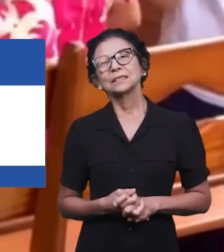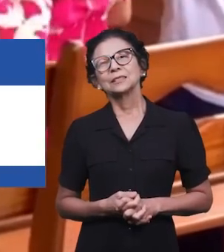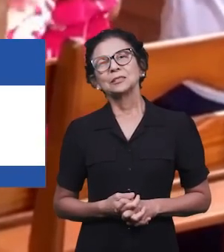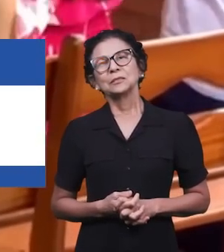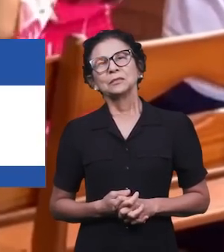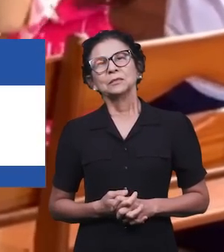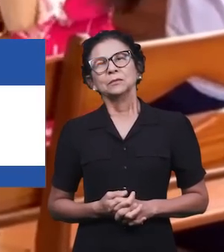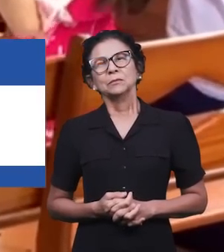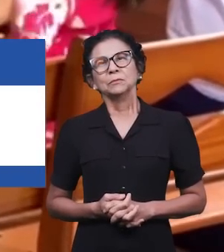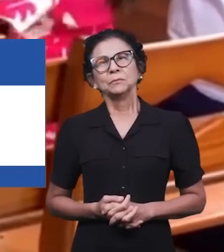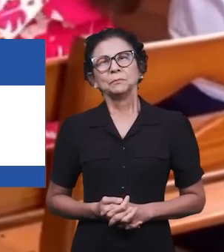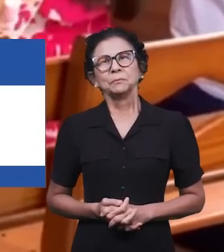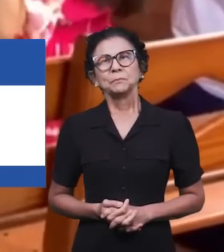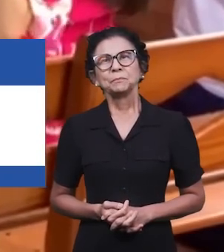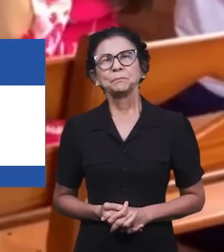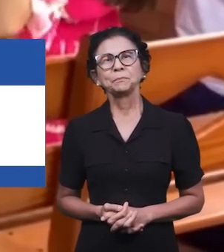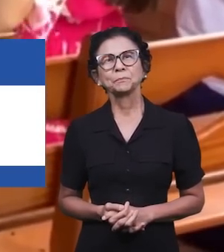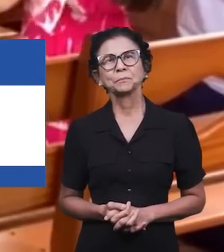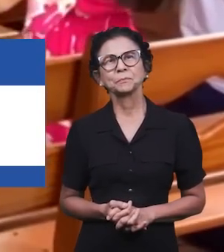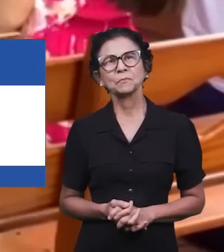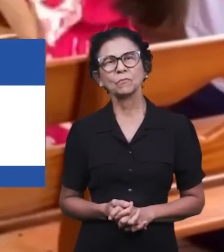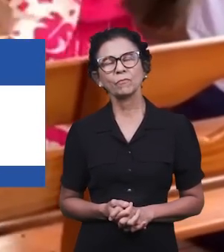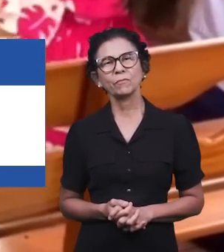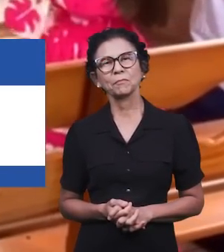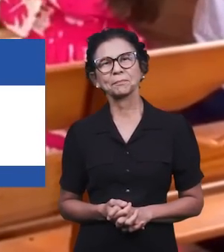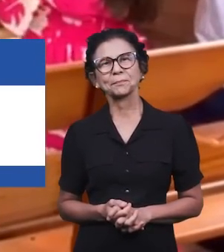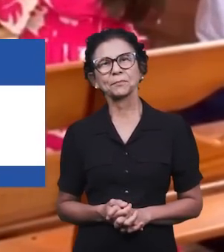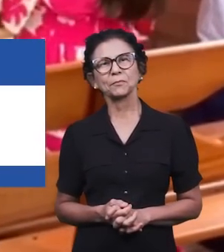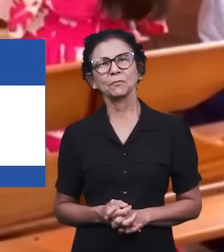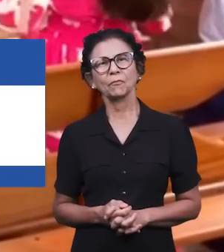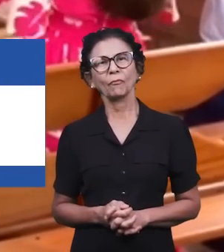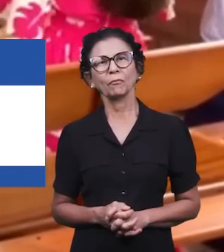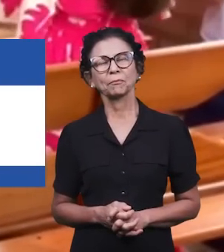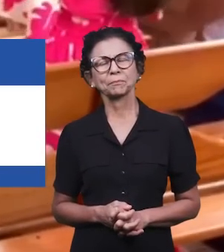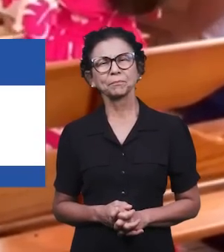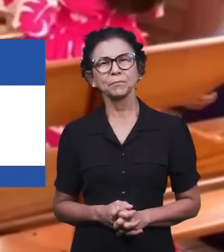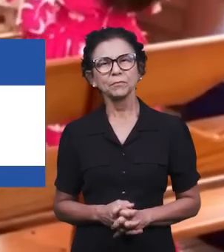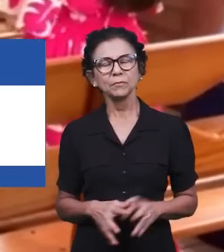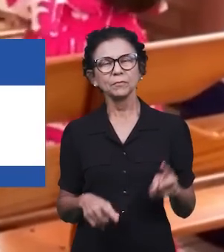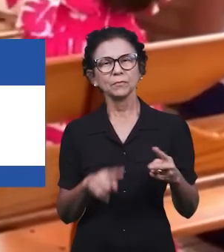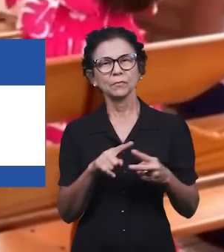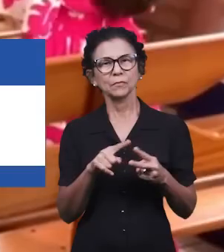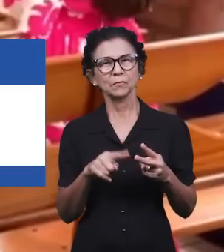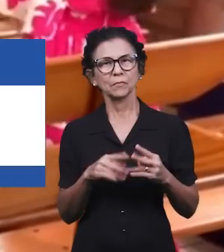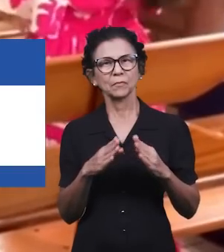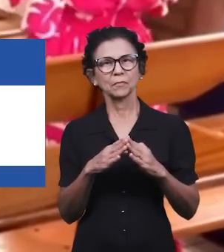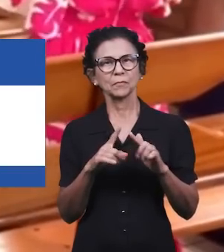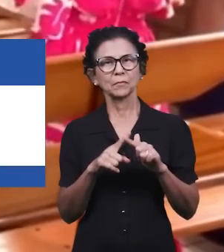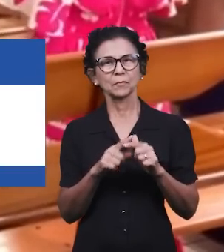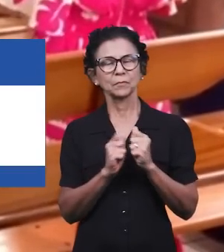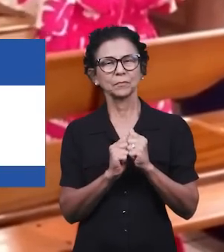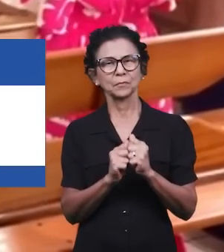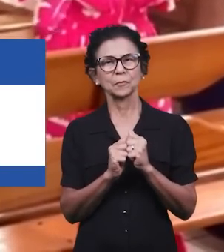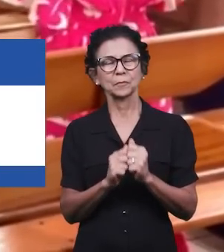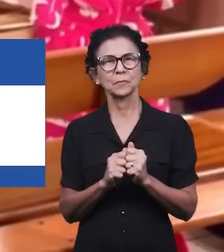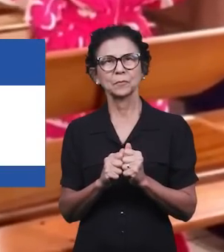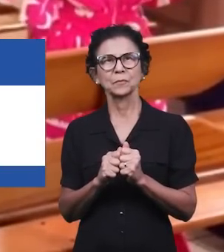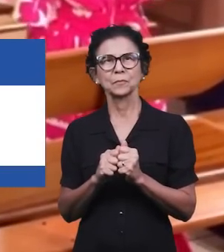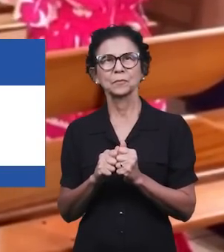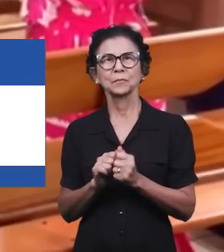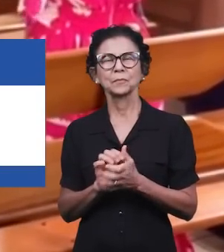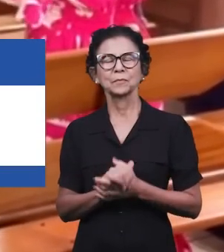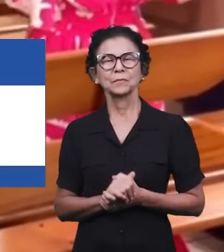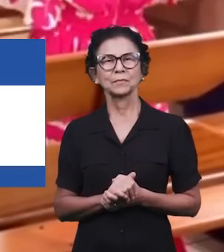presença dos irmãos de Marechal Cândido Rondon e Toledo, onde juntos de joelho puderam se prostrar aos pés